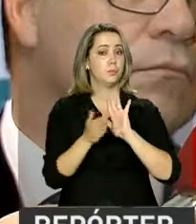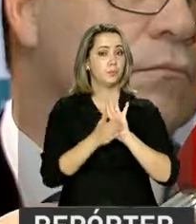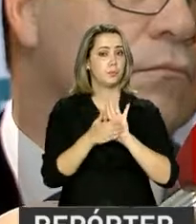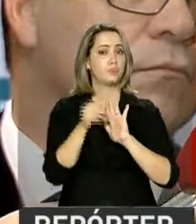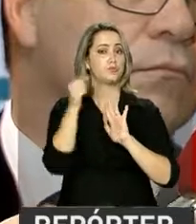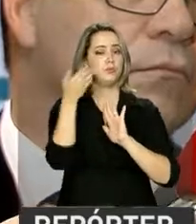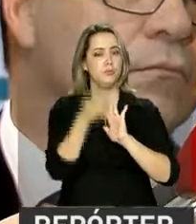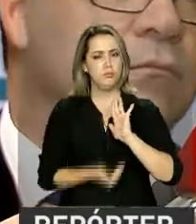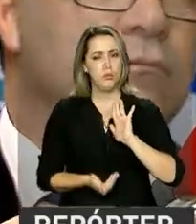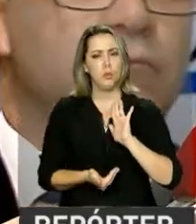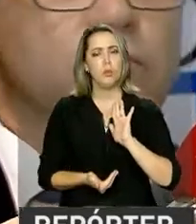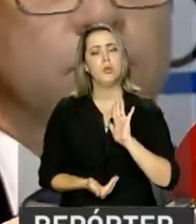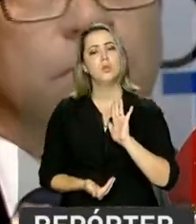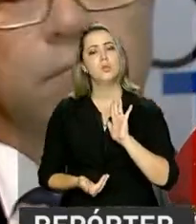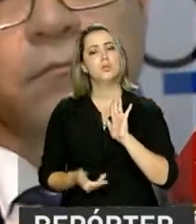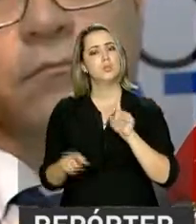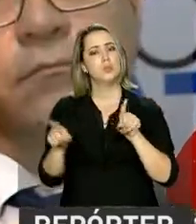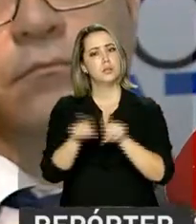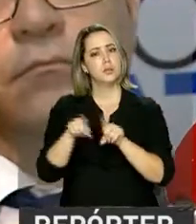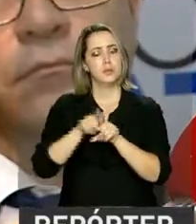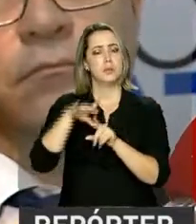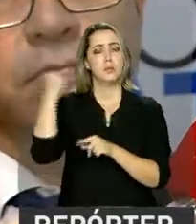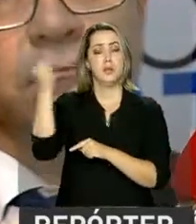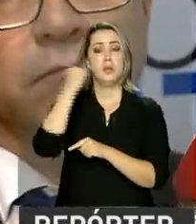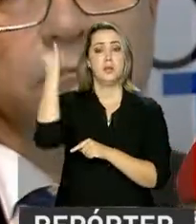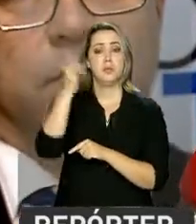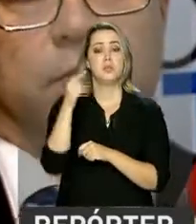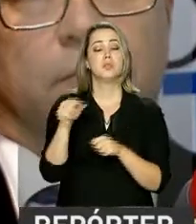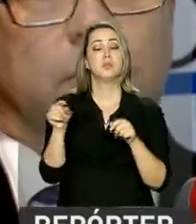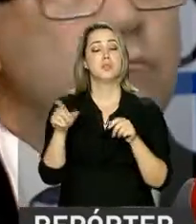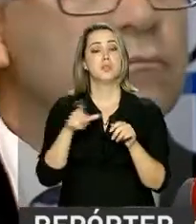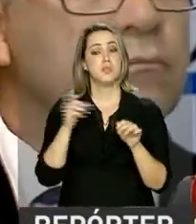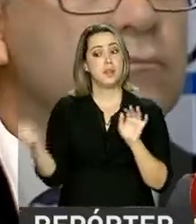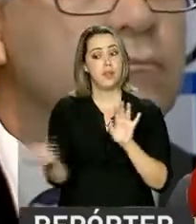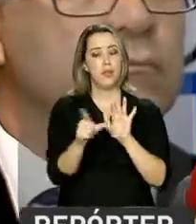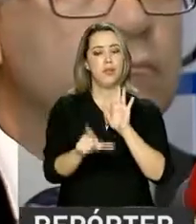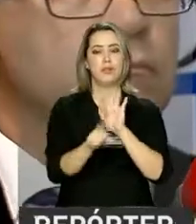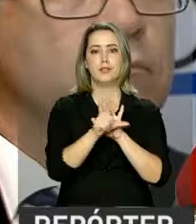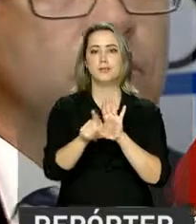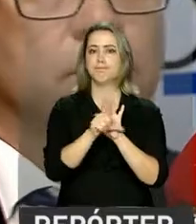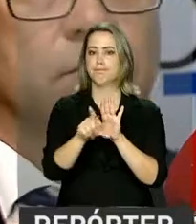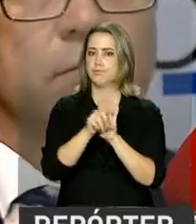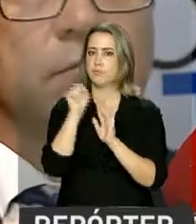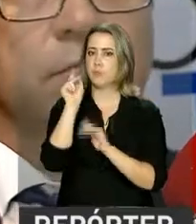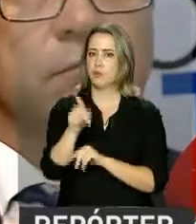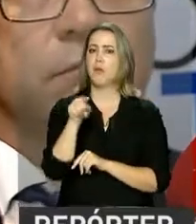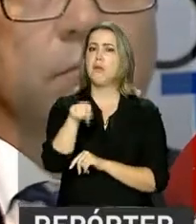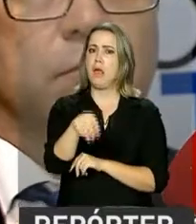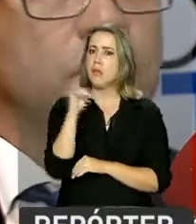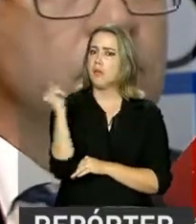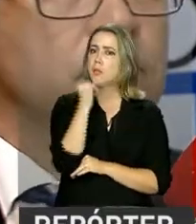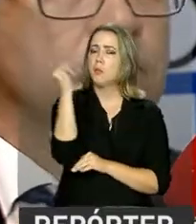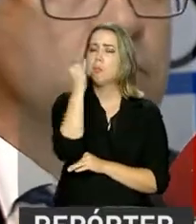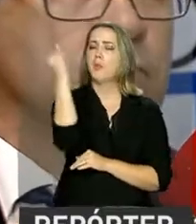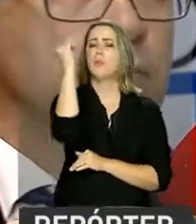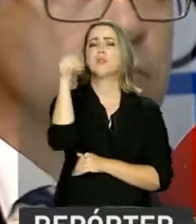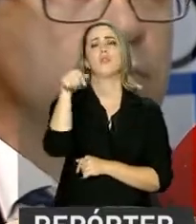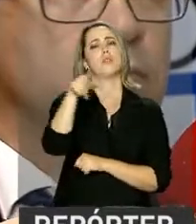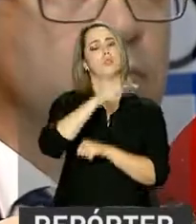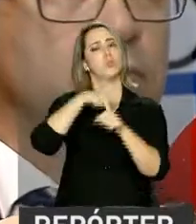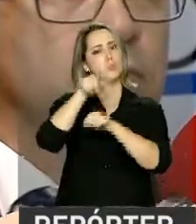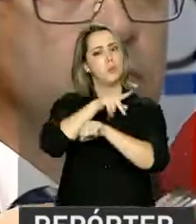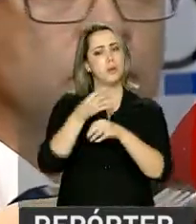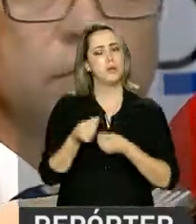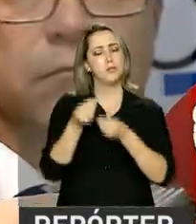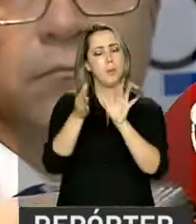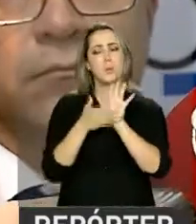né, e a importância de se fazer essa reforma, a importância para o país, né, de